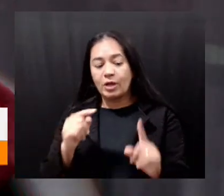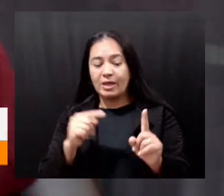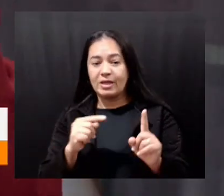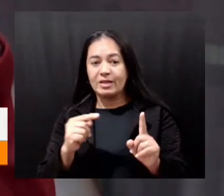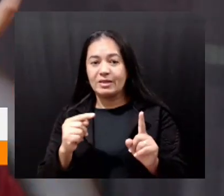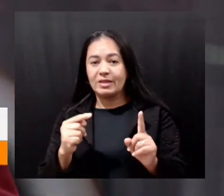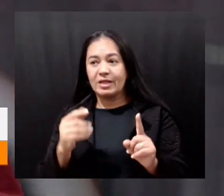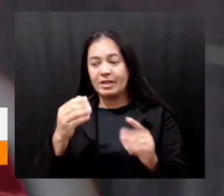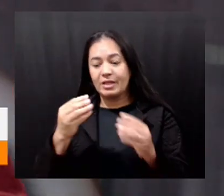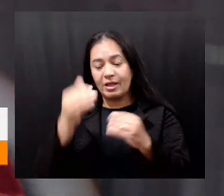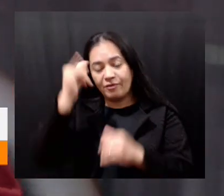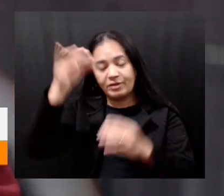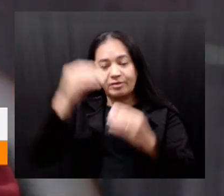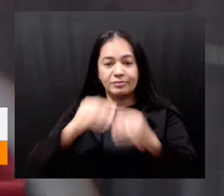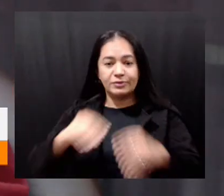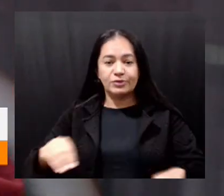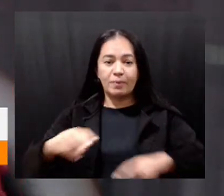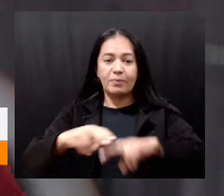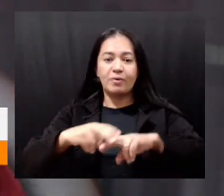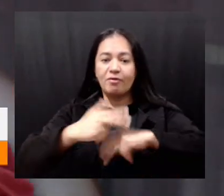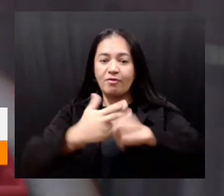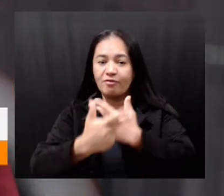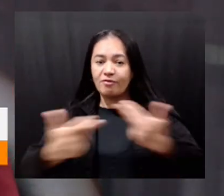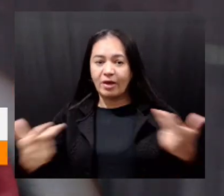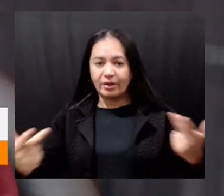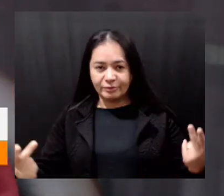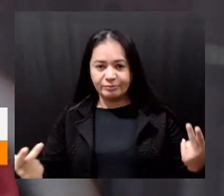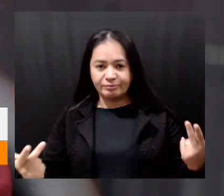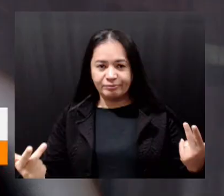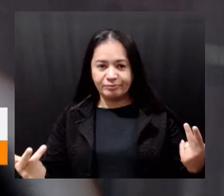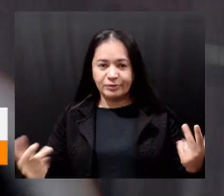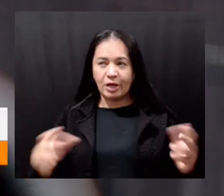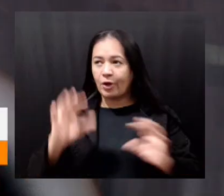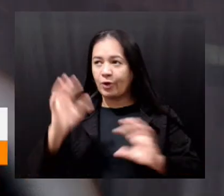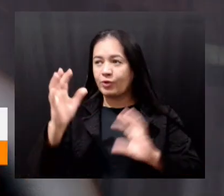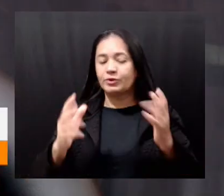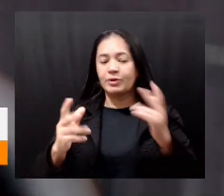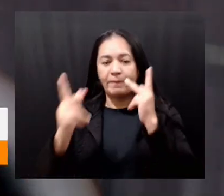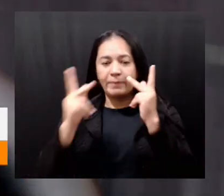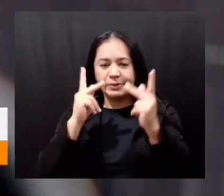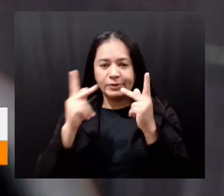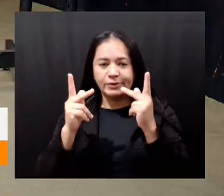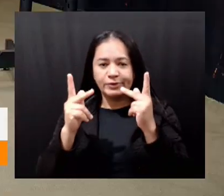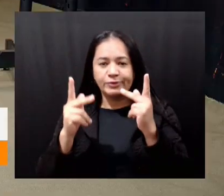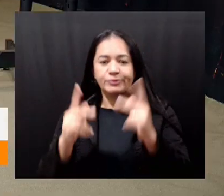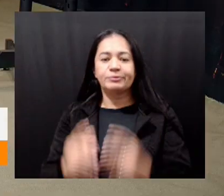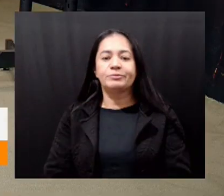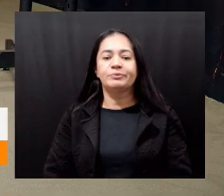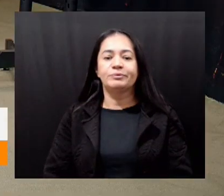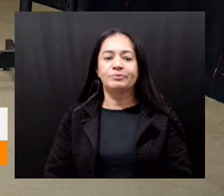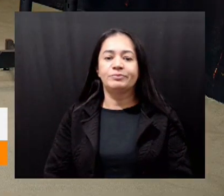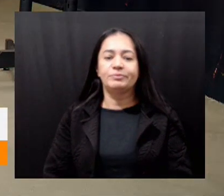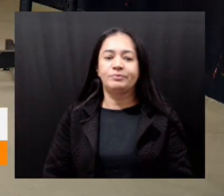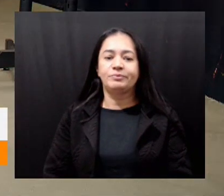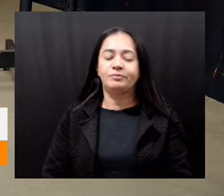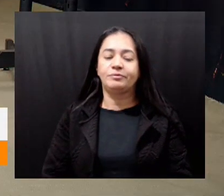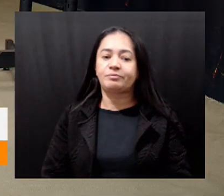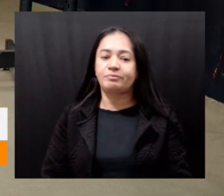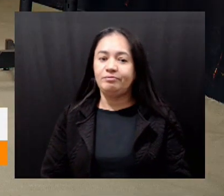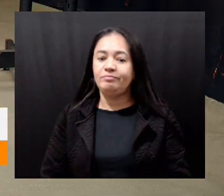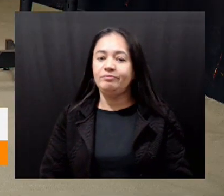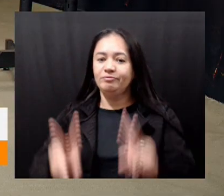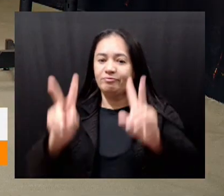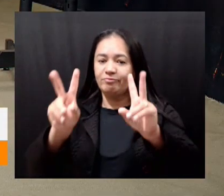Então, acho que tem vários funcionamentos psíquicos nesse caso, né? É um tema bem